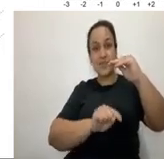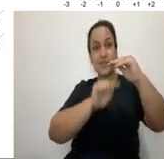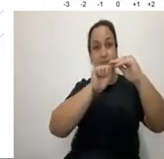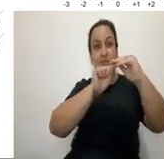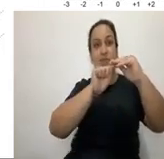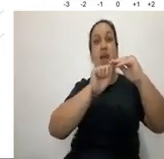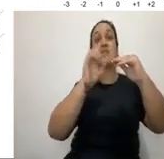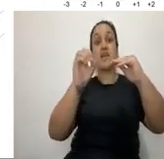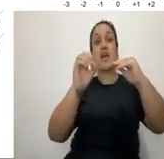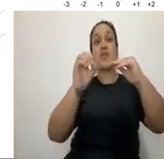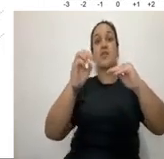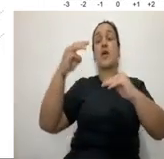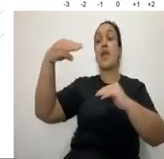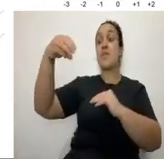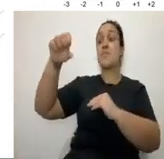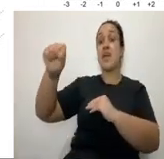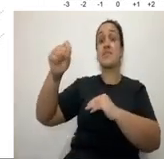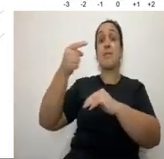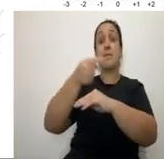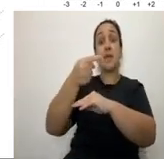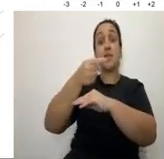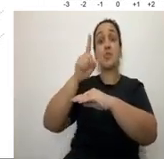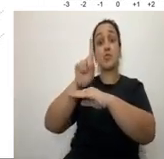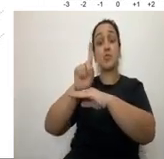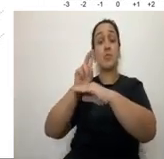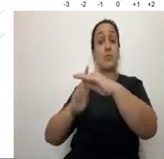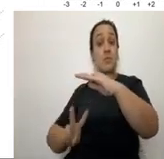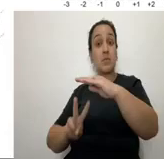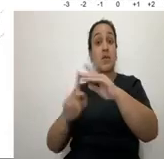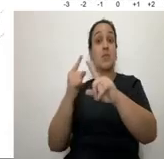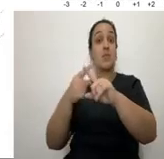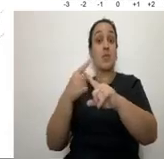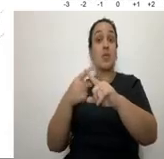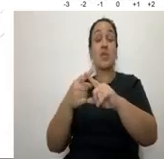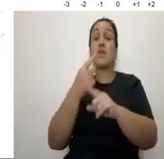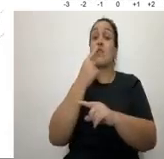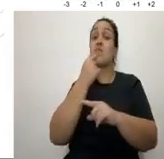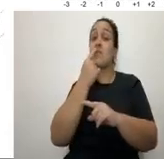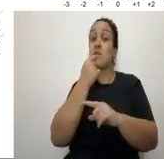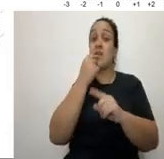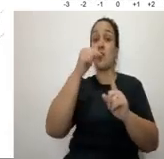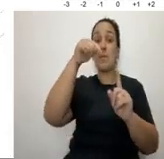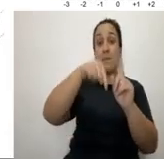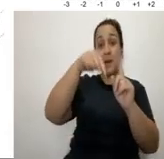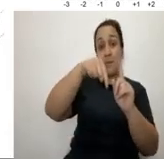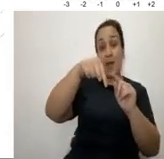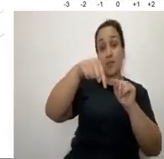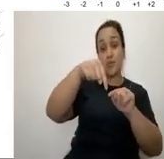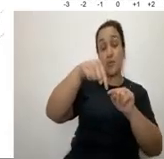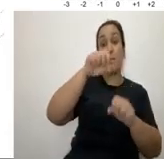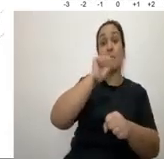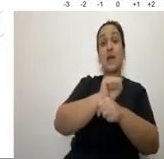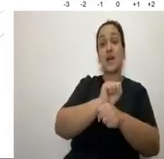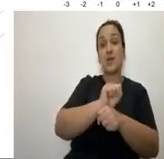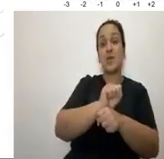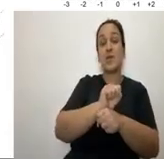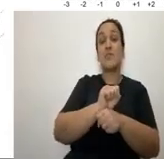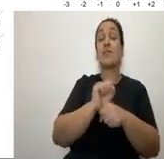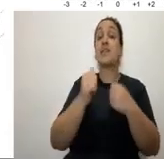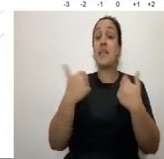magnético 0. E o número quântico spin, como ele está para baixo, é menos meio. Vocês viram que até agora está variando,